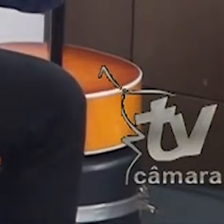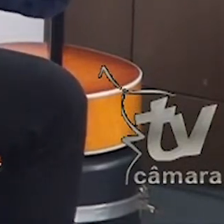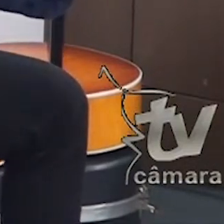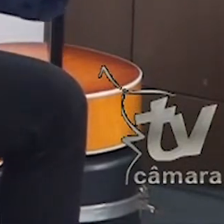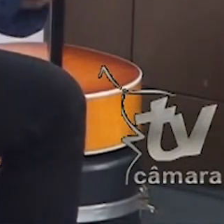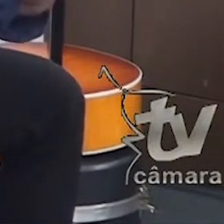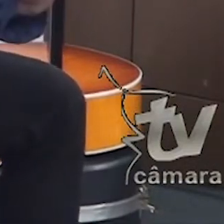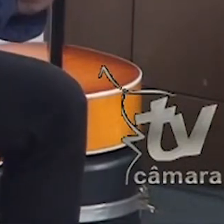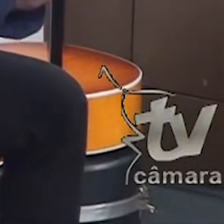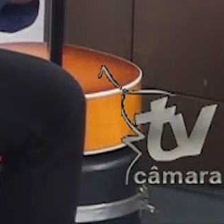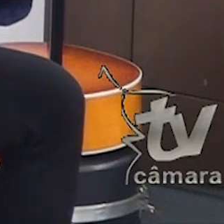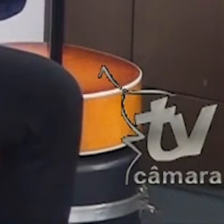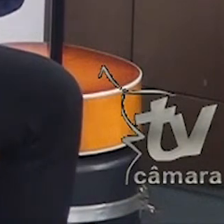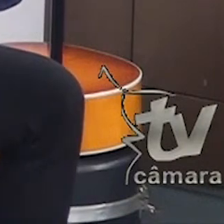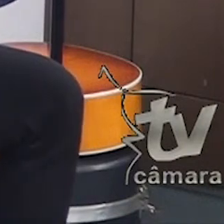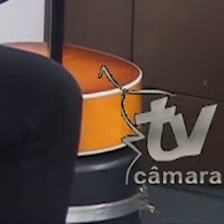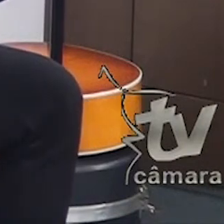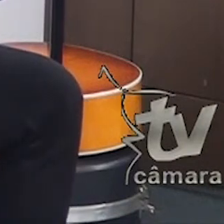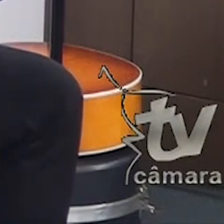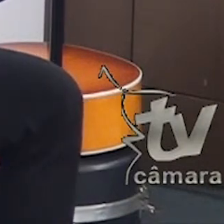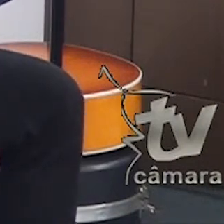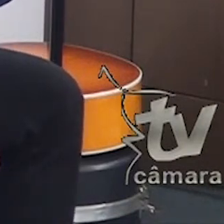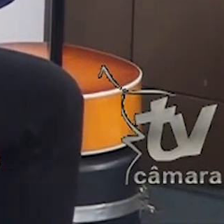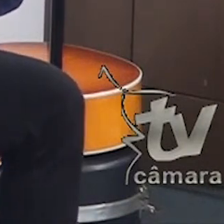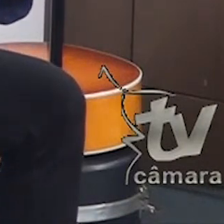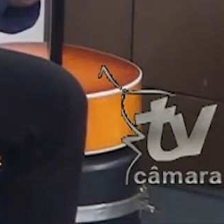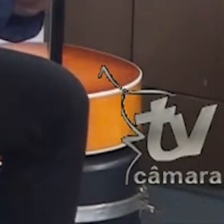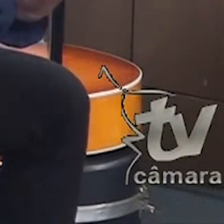em casa comeu.